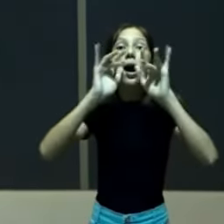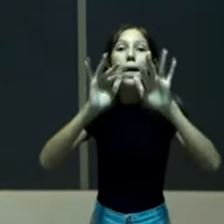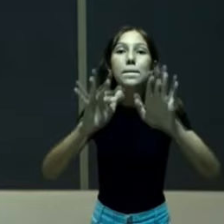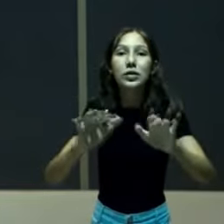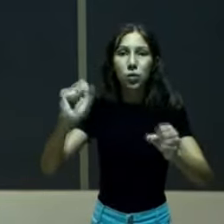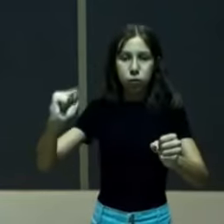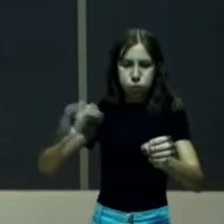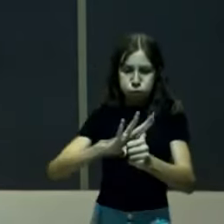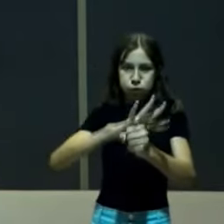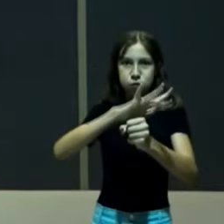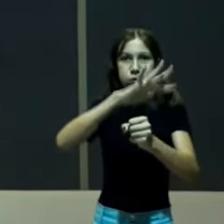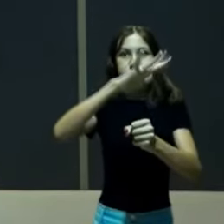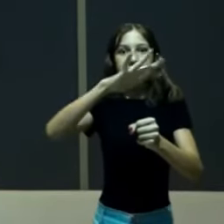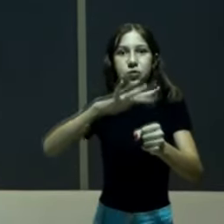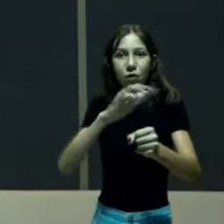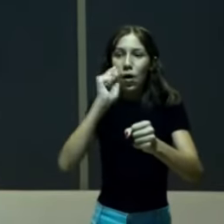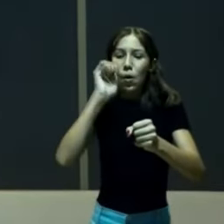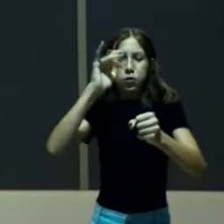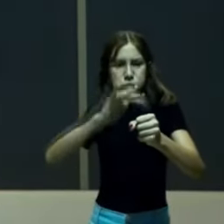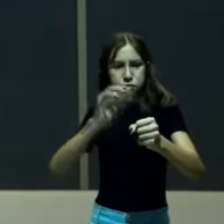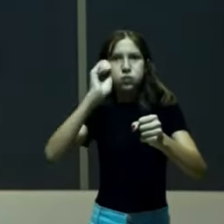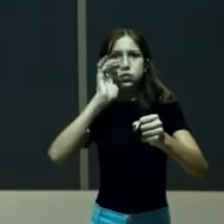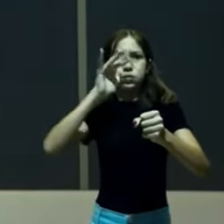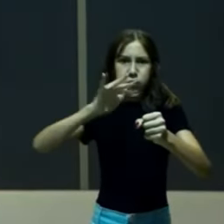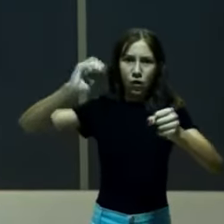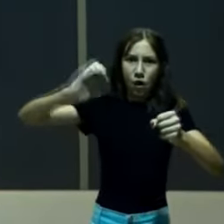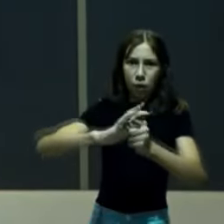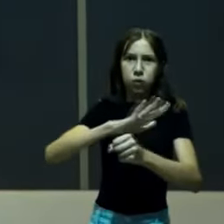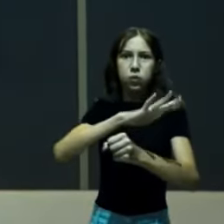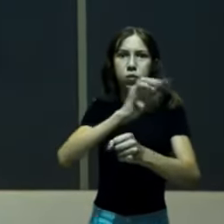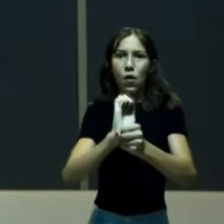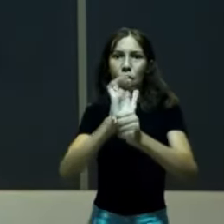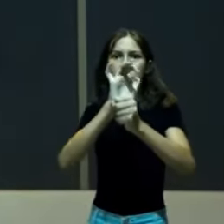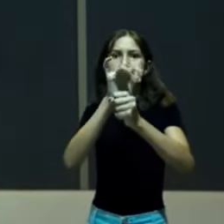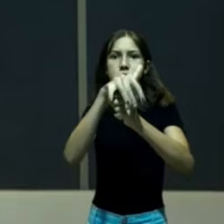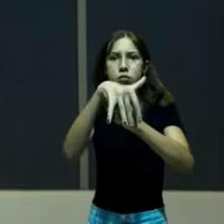encher até o máximo, fazer abundar.